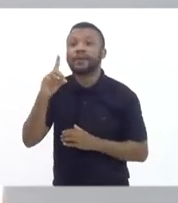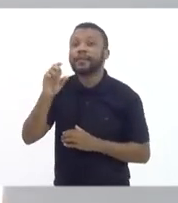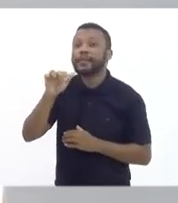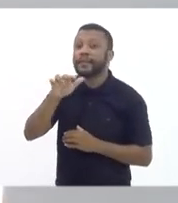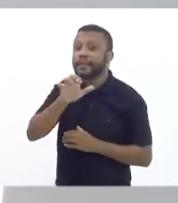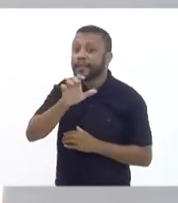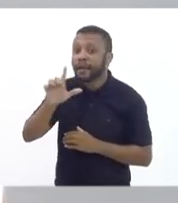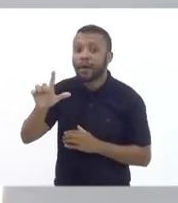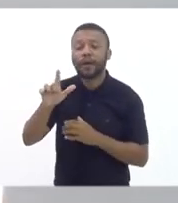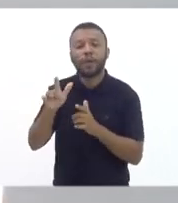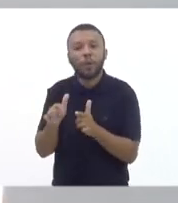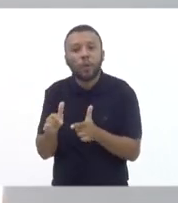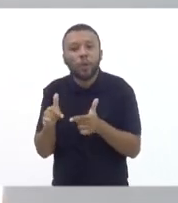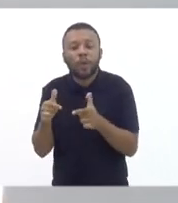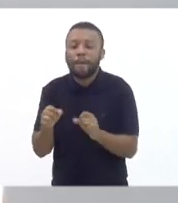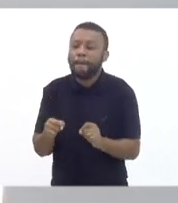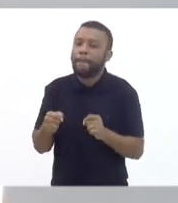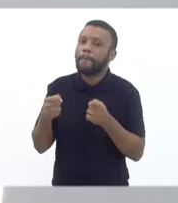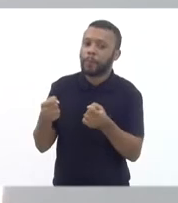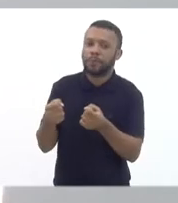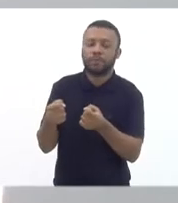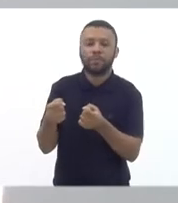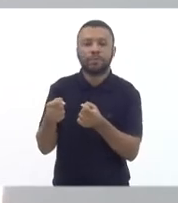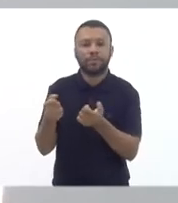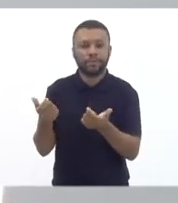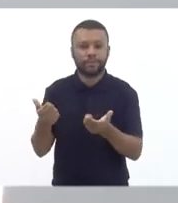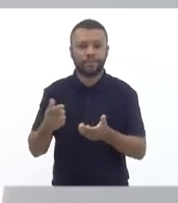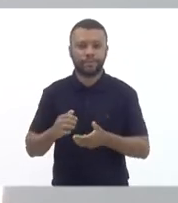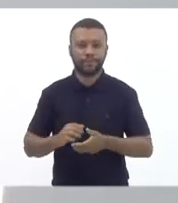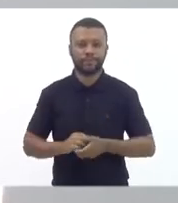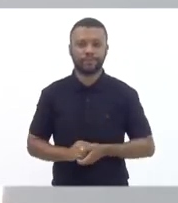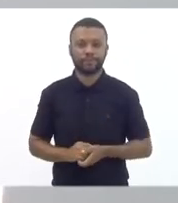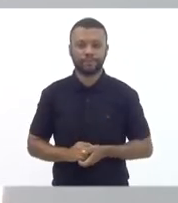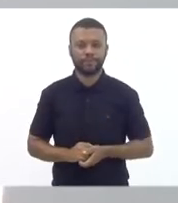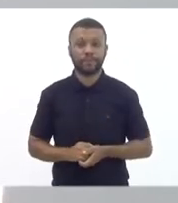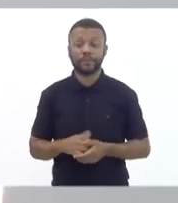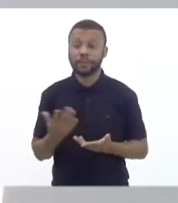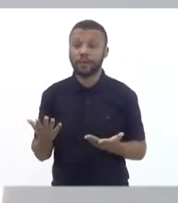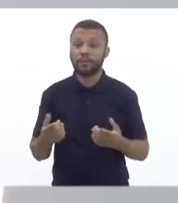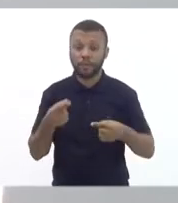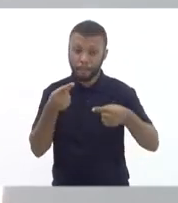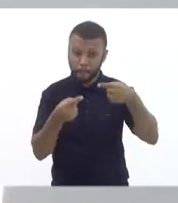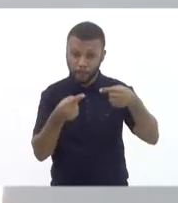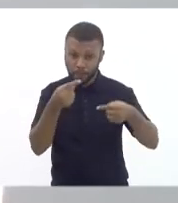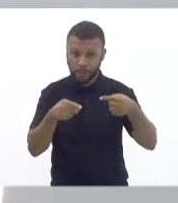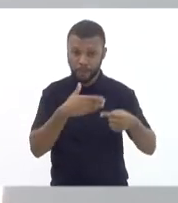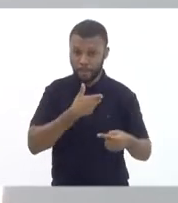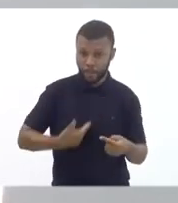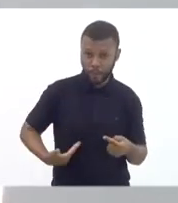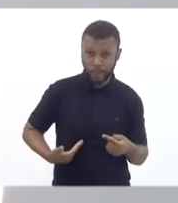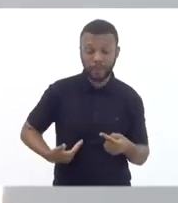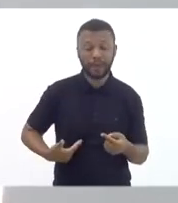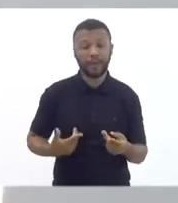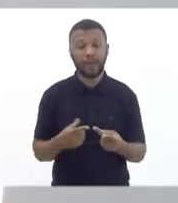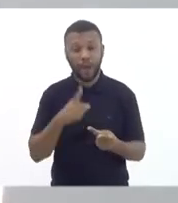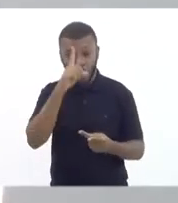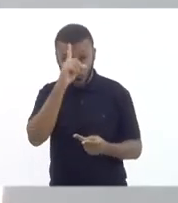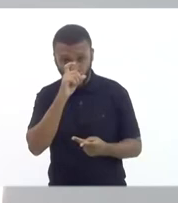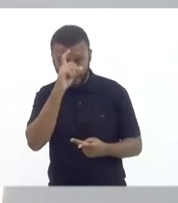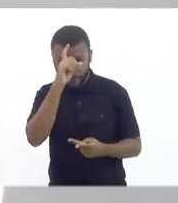grande entusiasta, um grande ativista da causa animal. Bom, sendo muito direto, políticas públicas, hospital público veterinário, tem